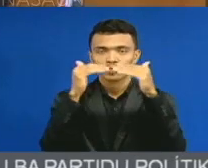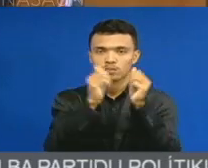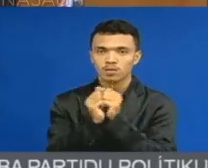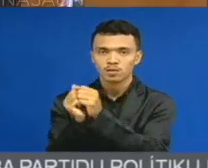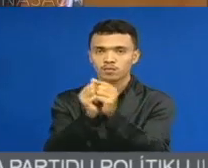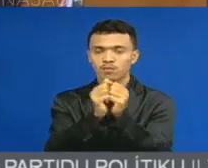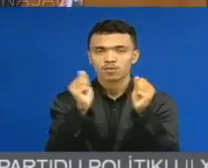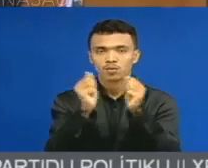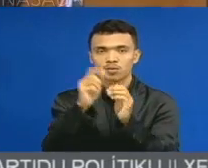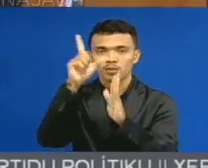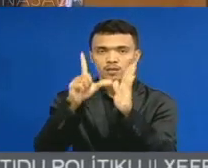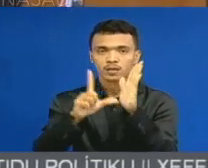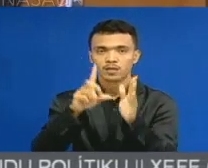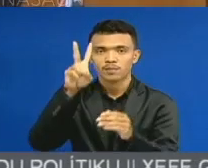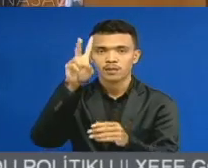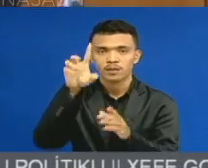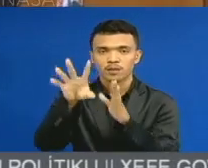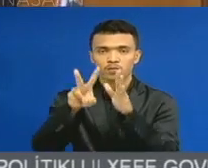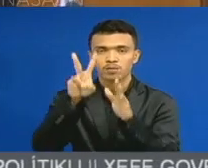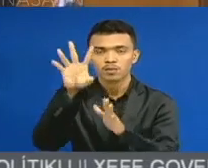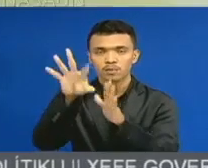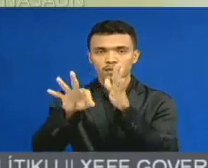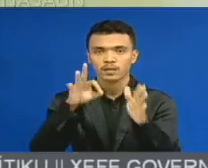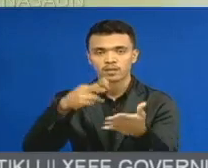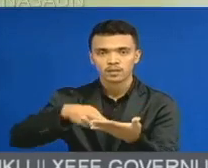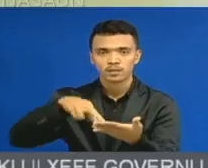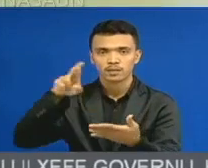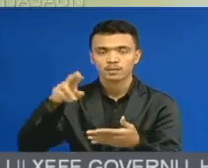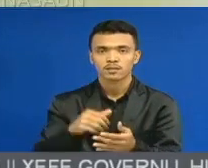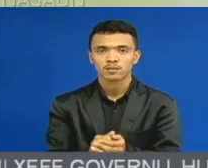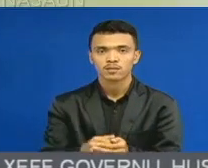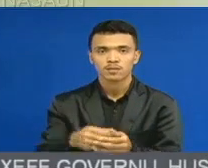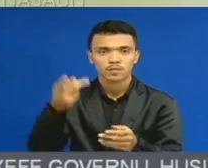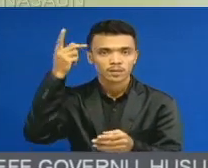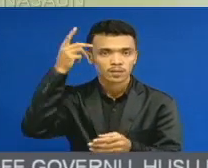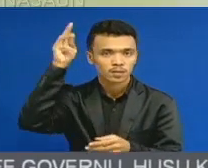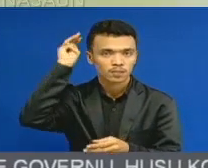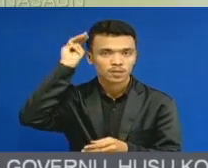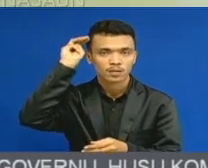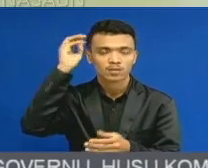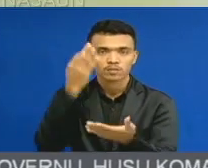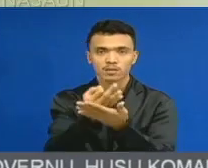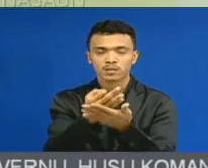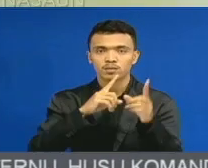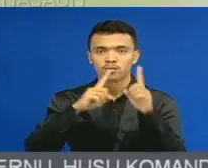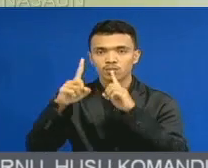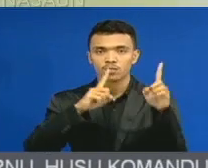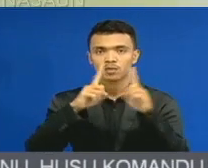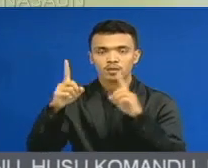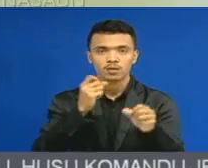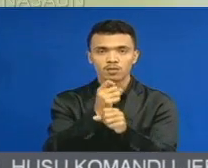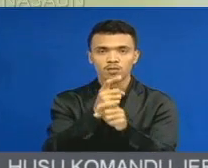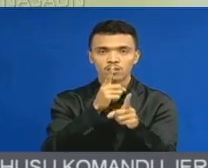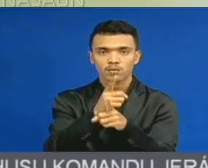Rolê Rua Neberretan, alteração. Sim, tem a vice-ministro de Finanças, a explicação, claro, de Tebes, incluímos membro